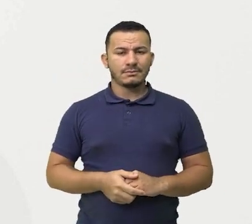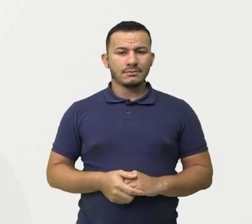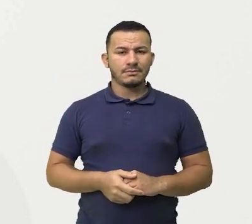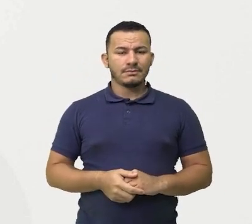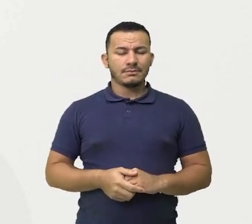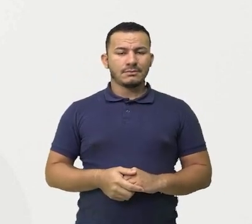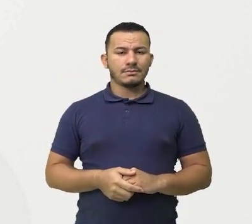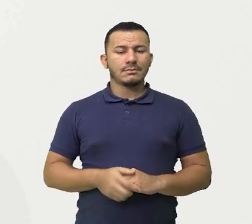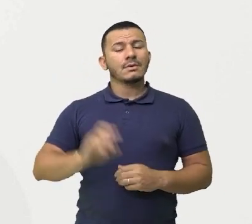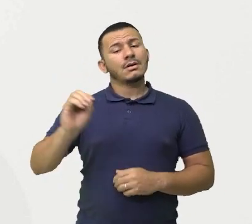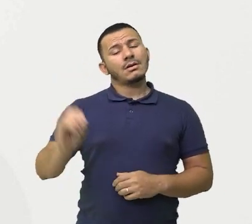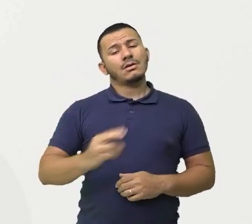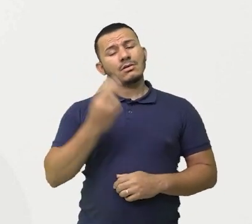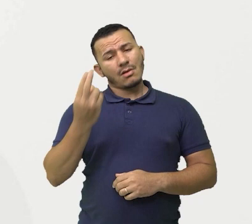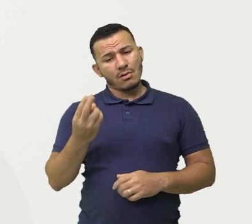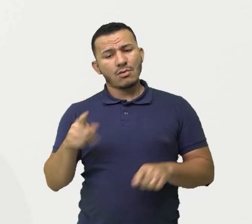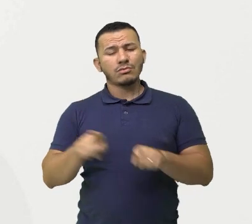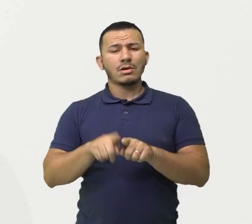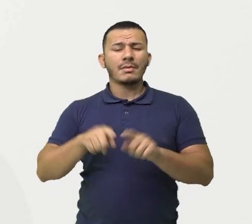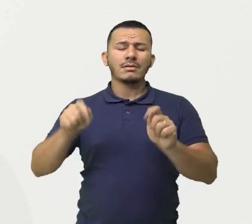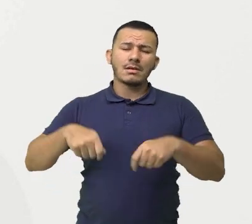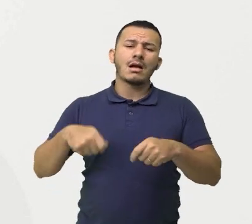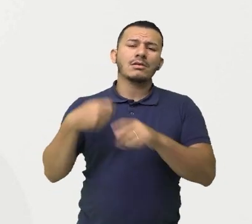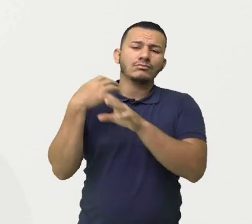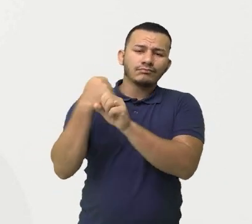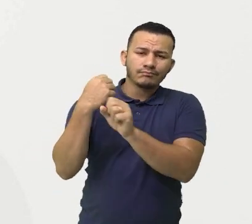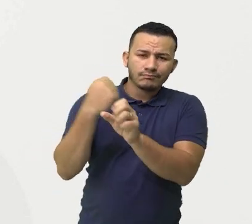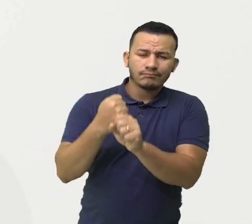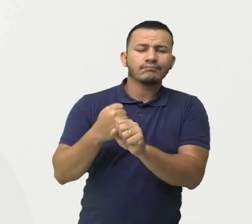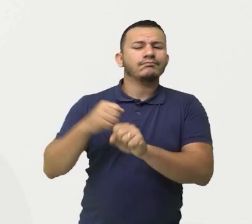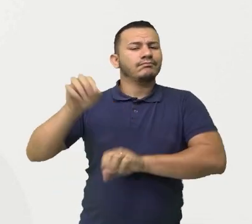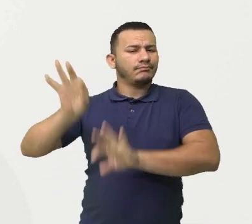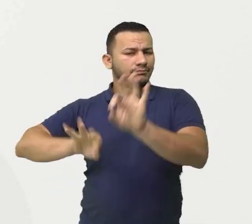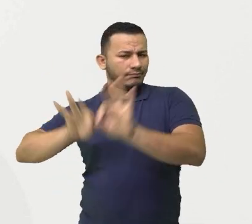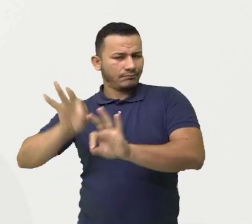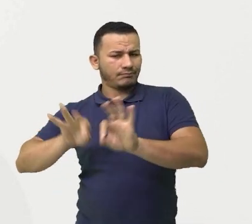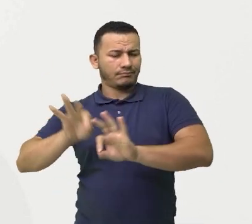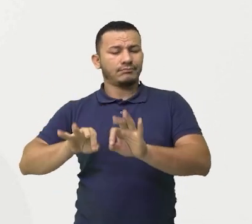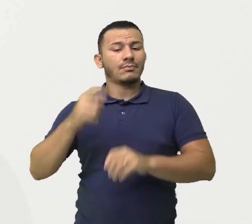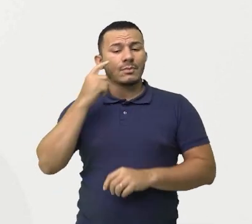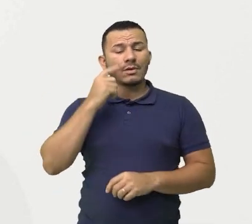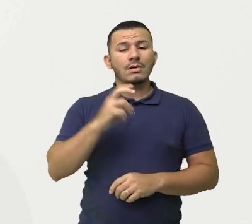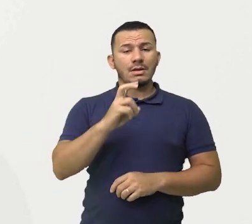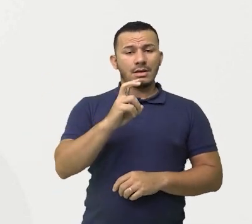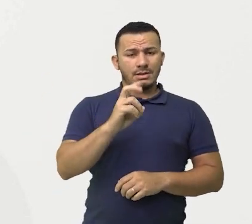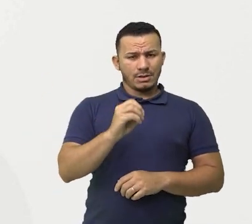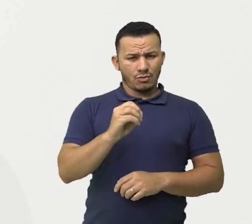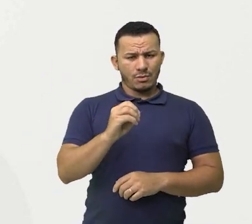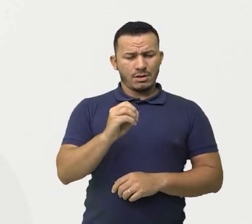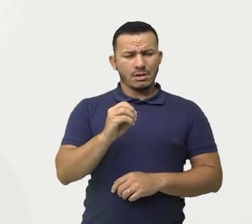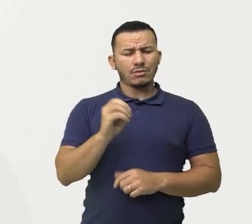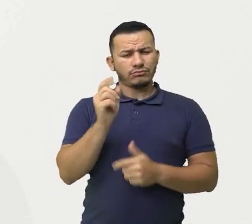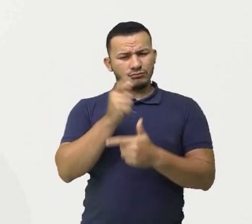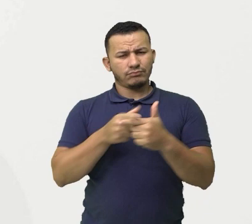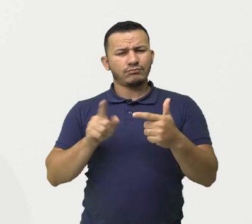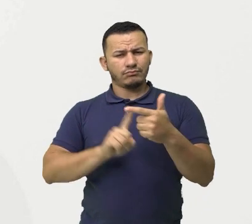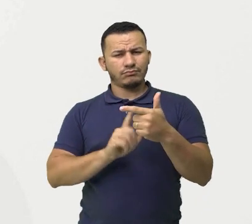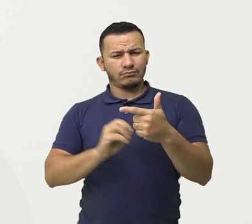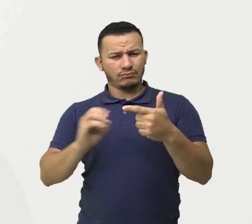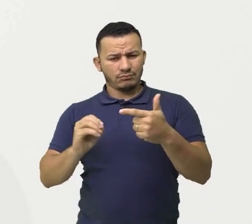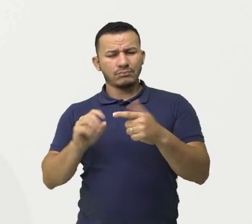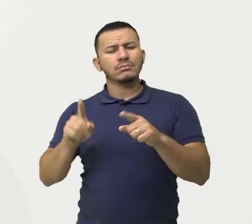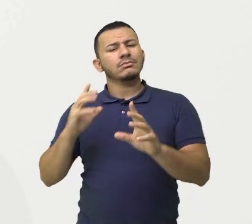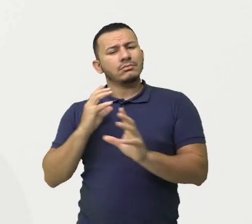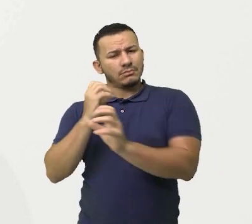assim, mas também de uma forma analítica, na forma de se resolver, né? Poderia dizer 50 sobre 100 vezes 6, que também daria, então,